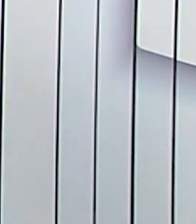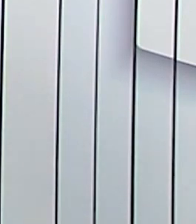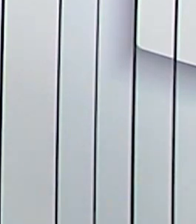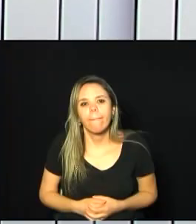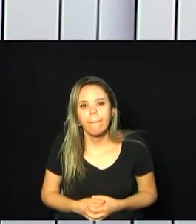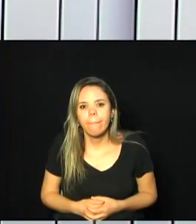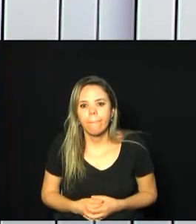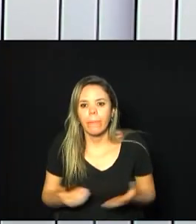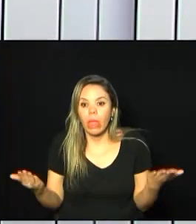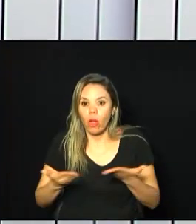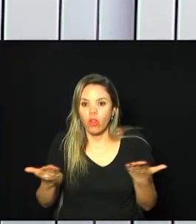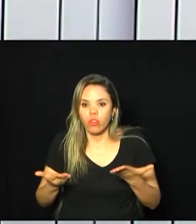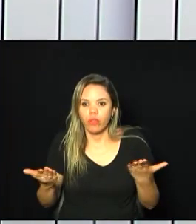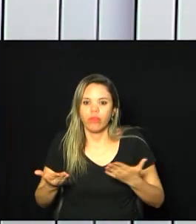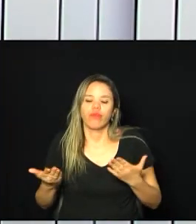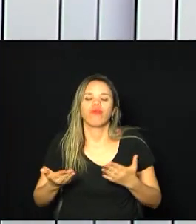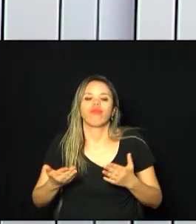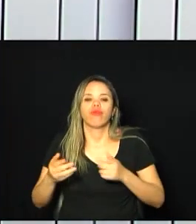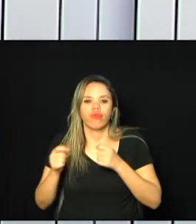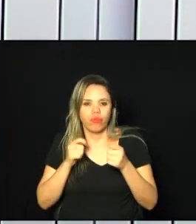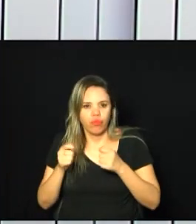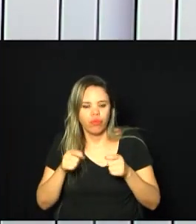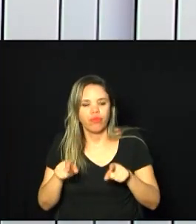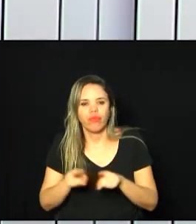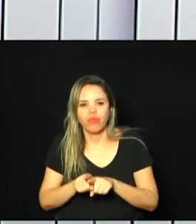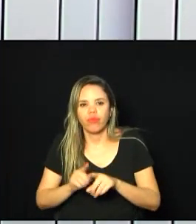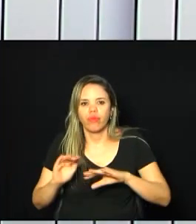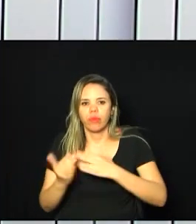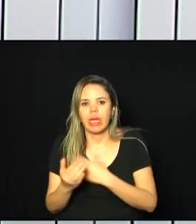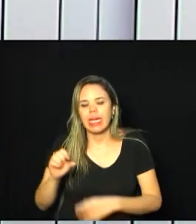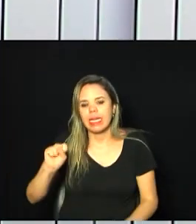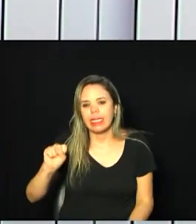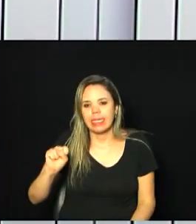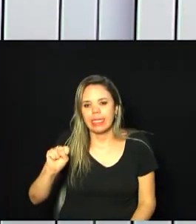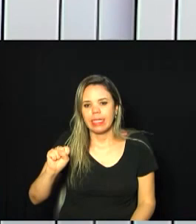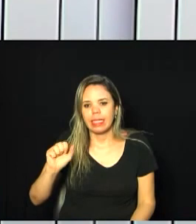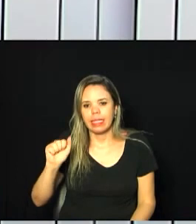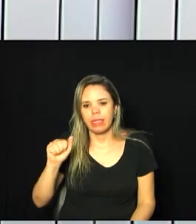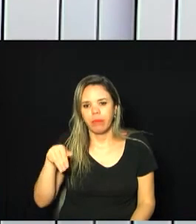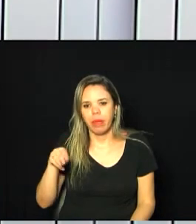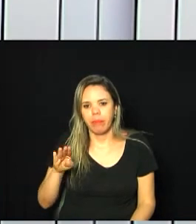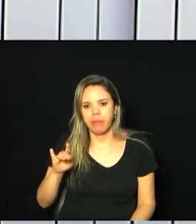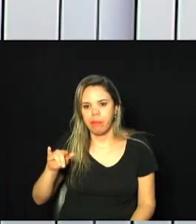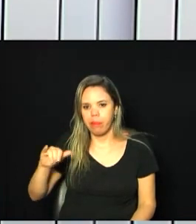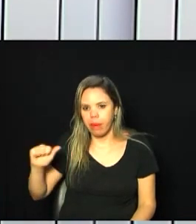Hoje a nossa equipe está no Jardim Samambaia, um bairro que foi construído em